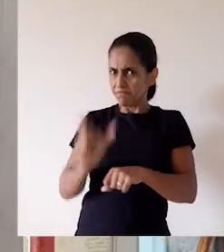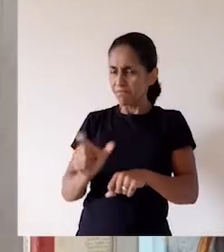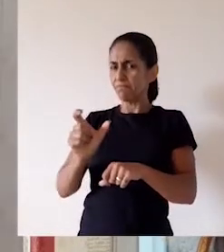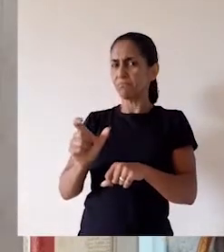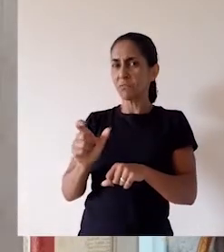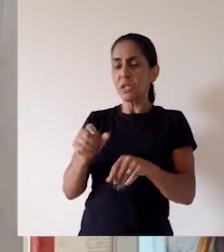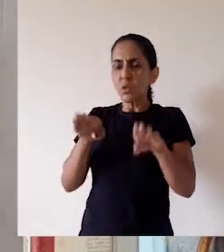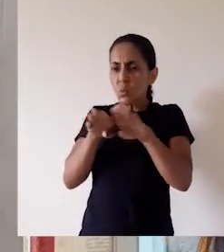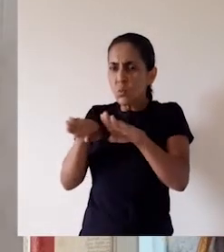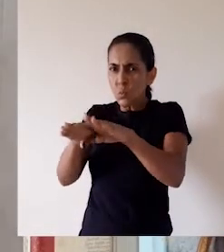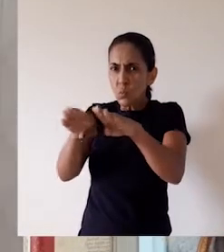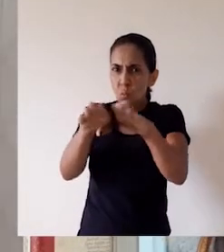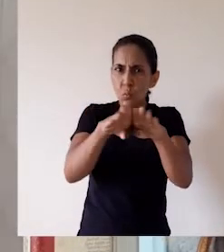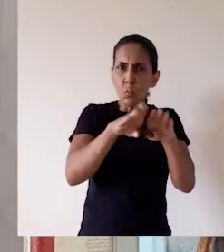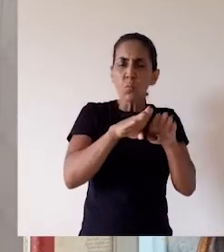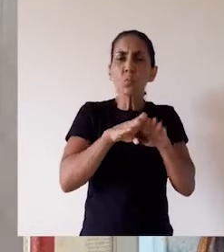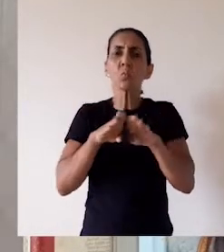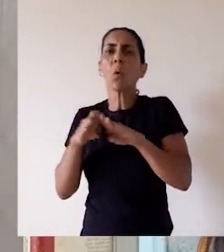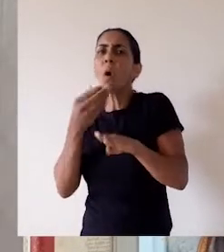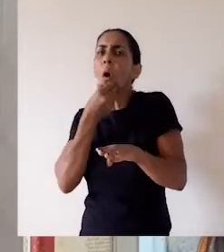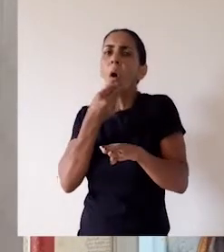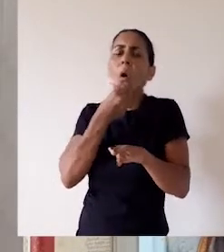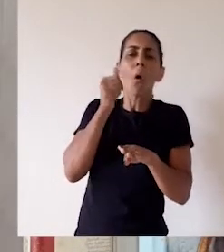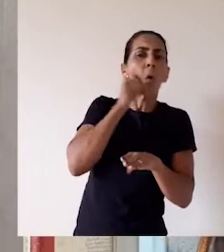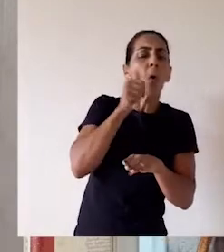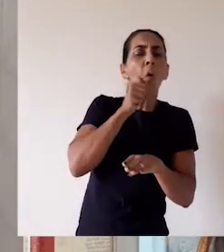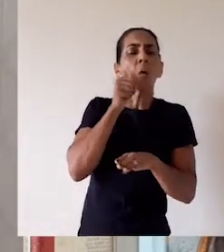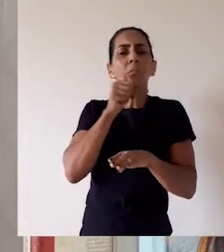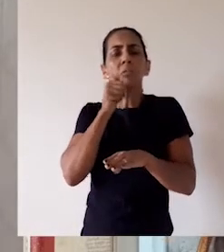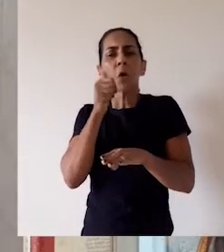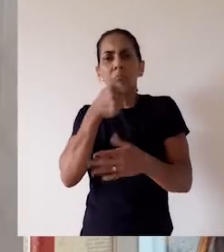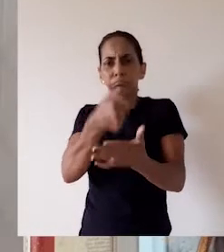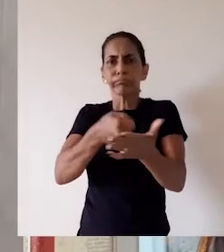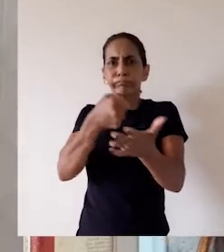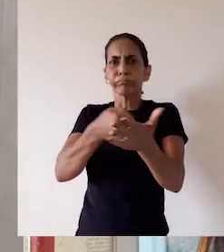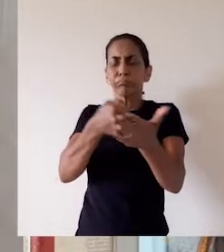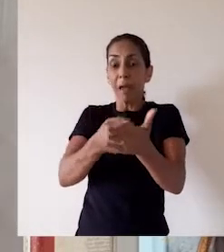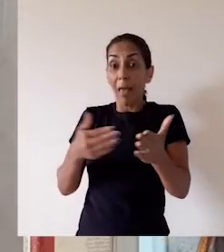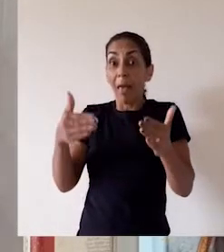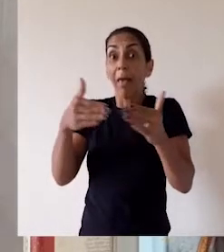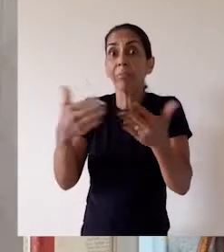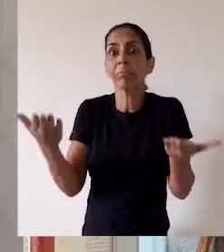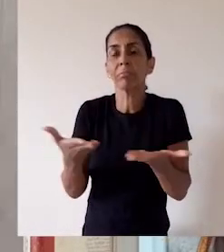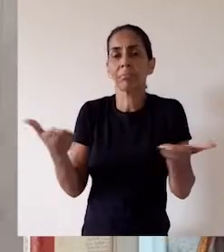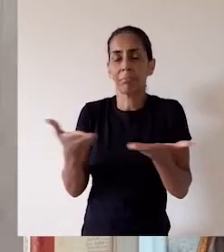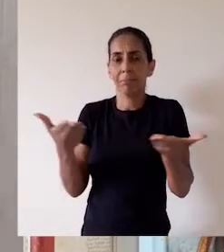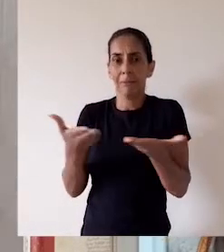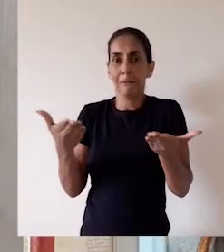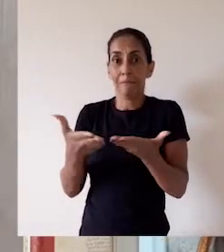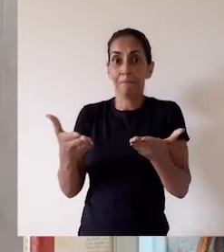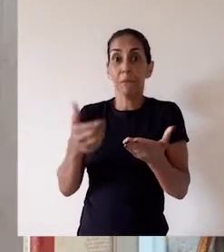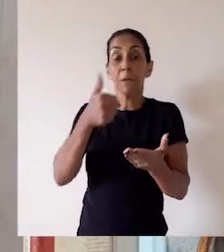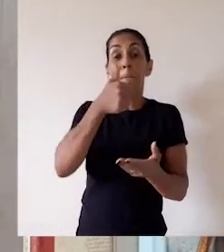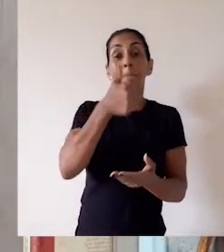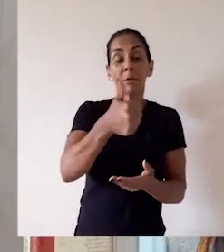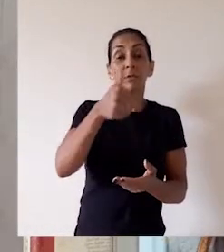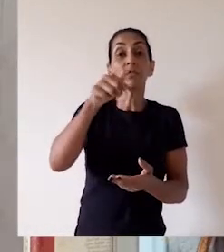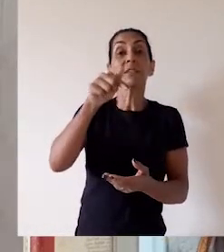suas ideias de igualdade de gênero e a sua obra também são tidas como base para o movimento até os dias de hoje.